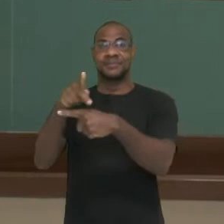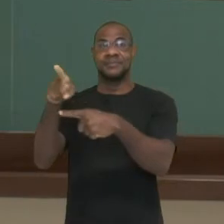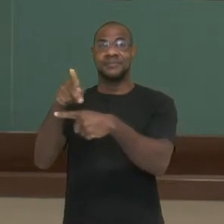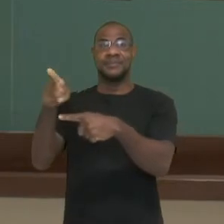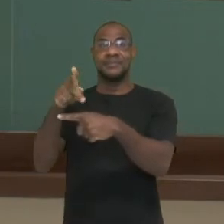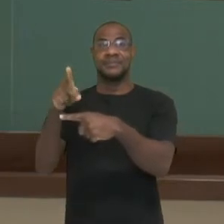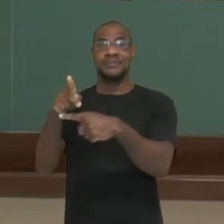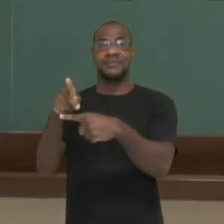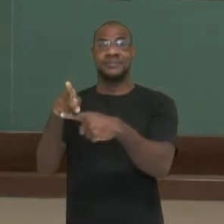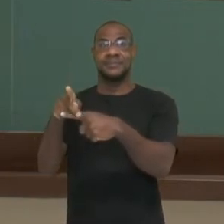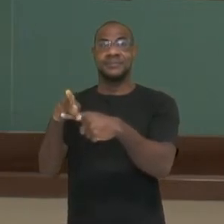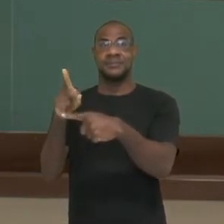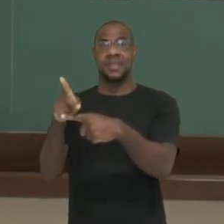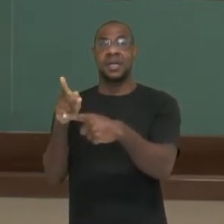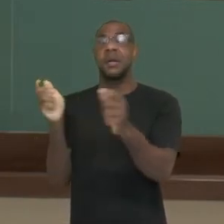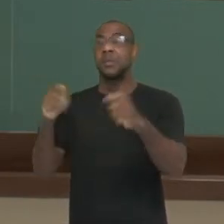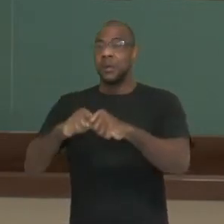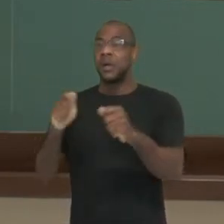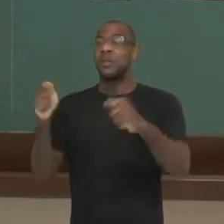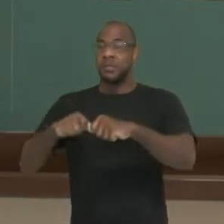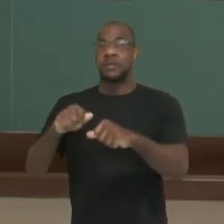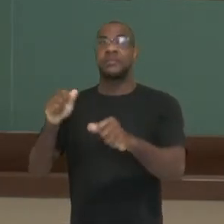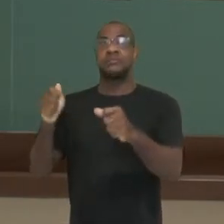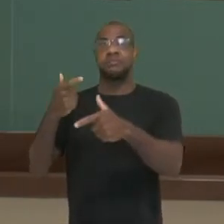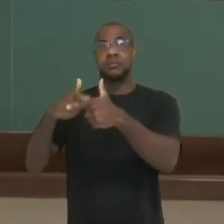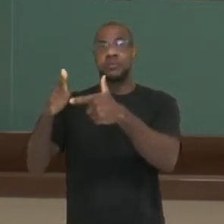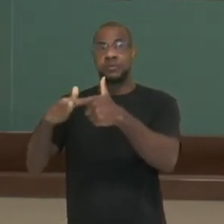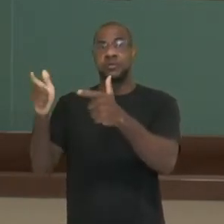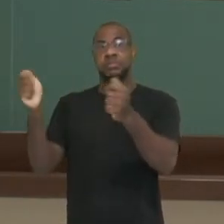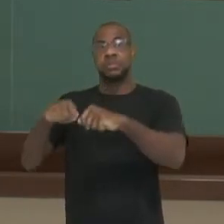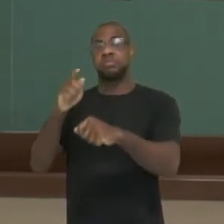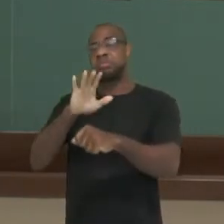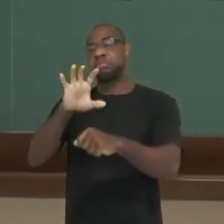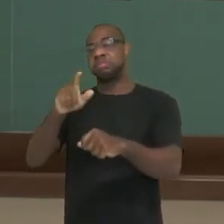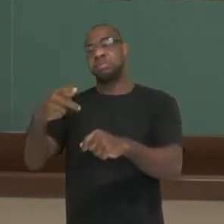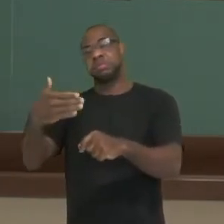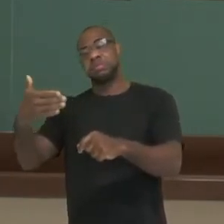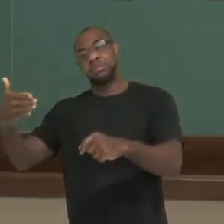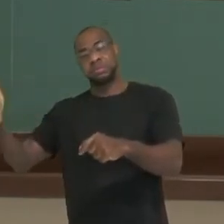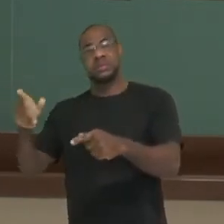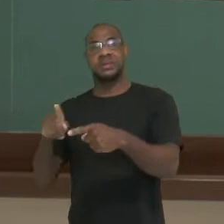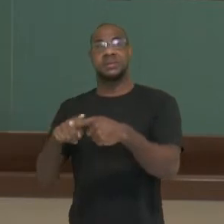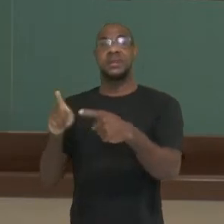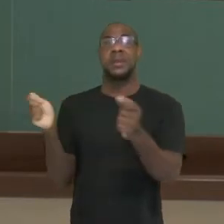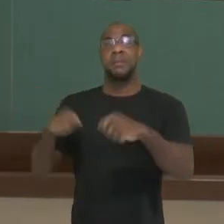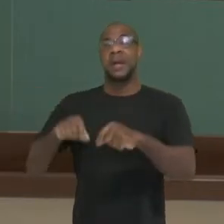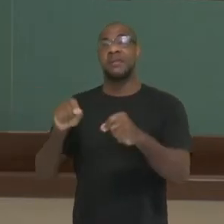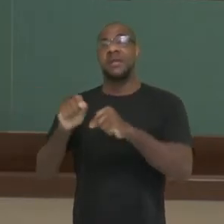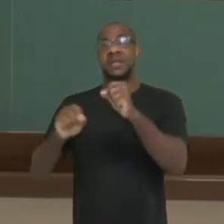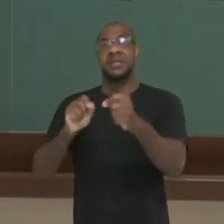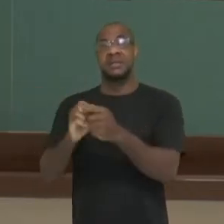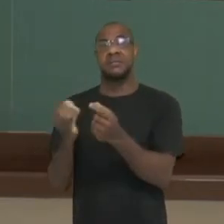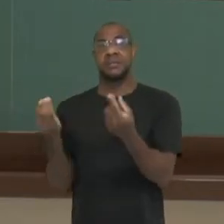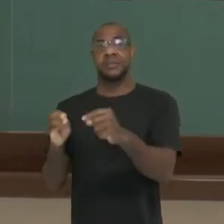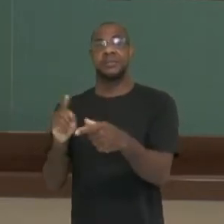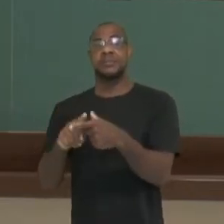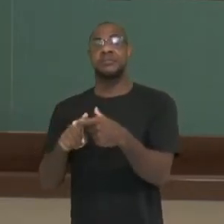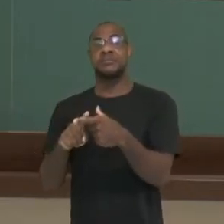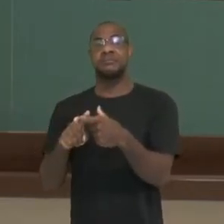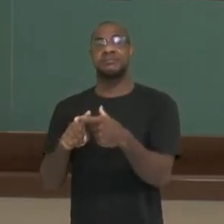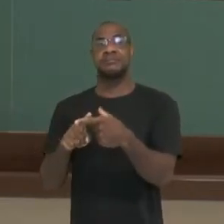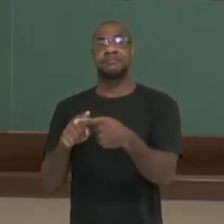aonde eu posso simplificar com o fatorial de 3. Aí basta eu fazer, né, ou aplicar o